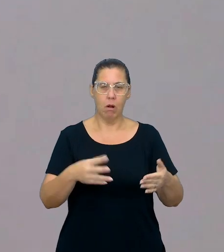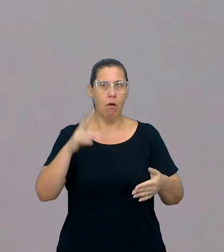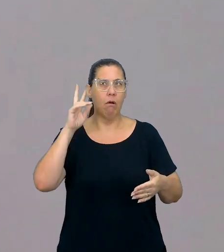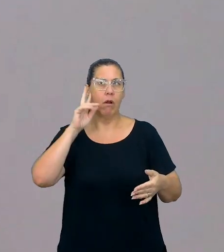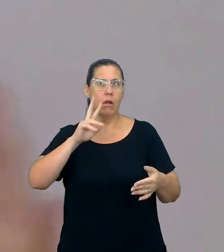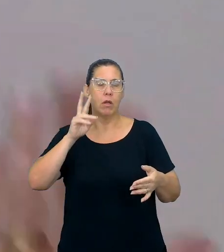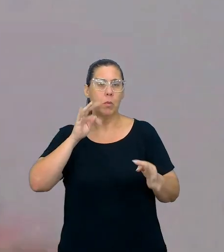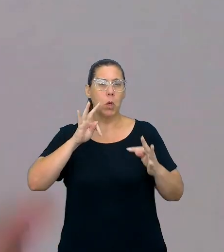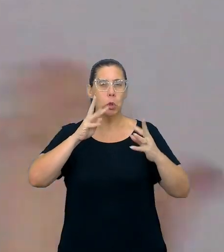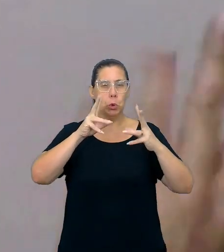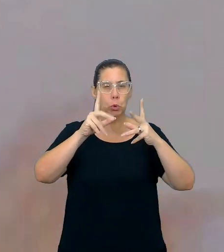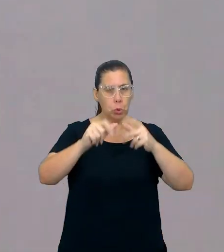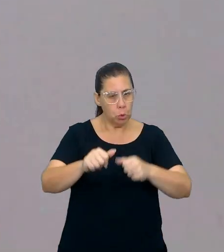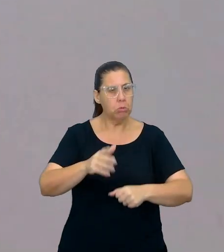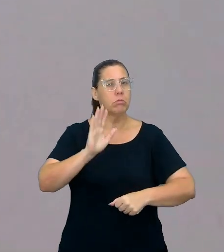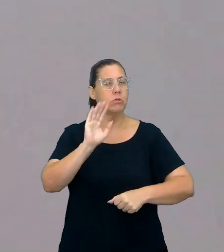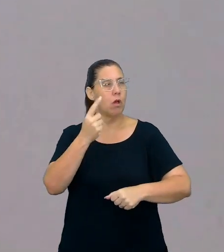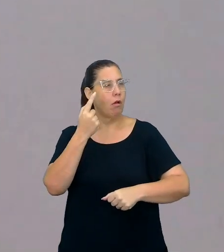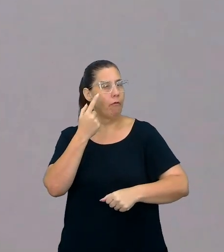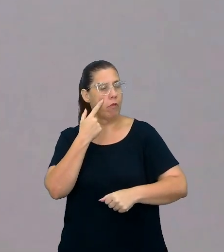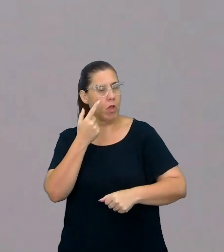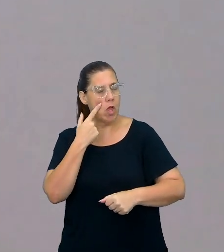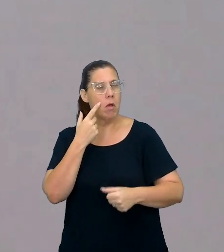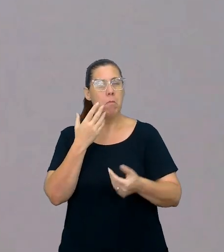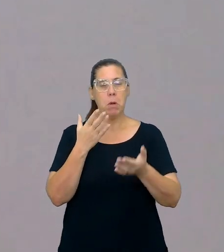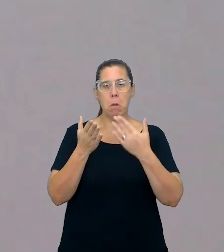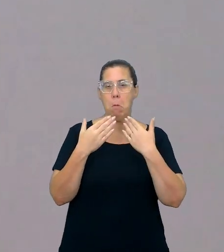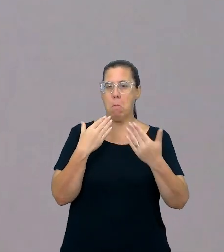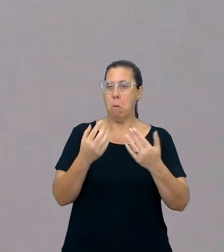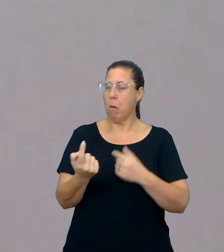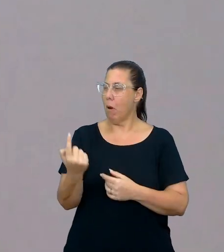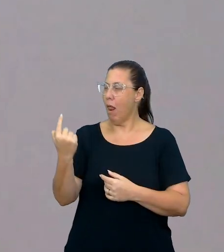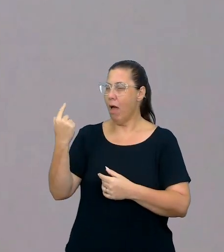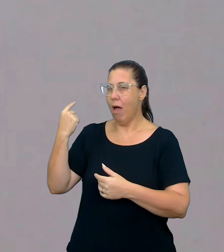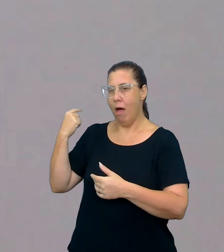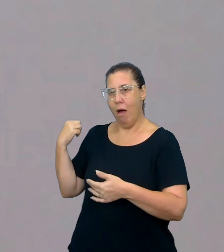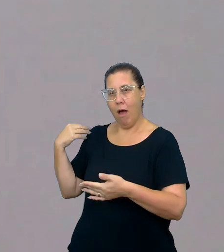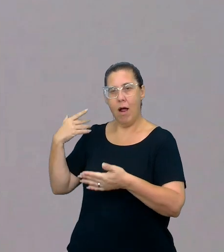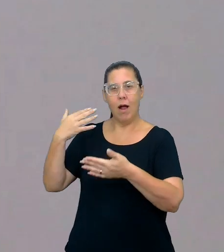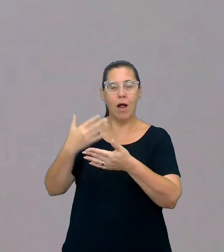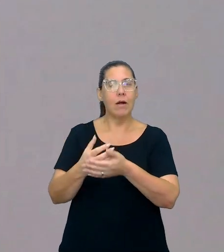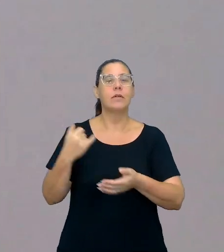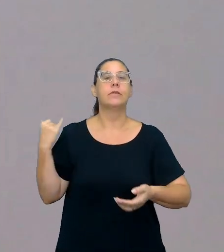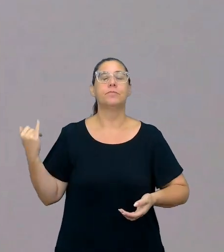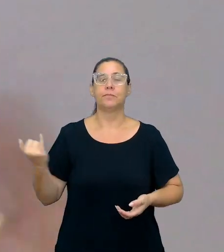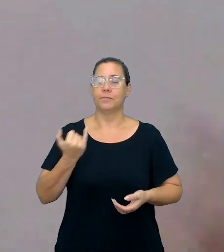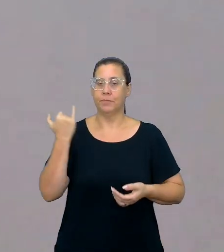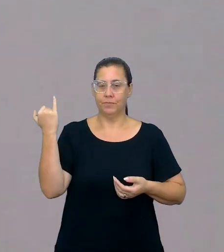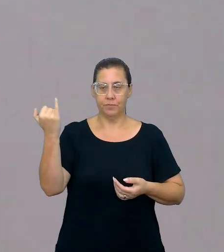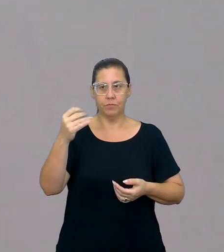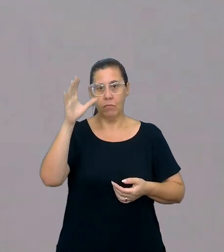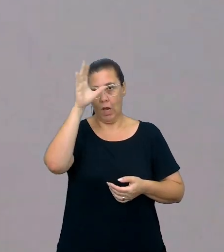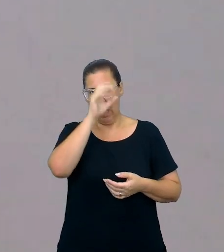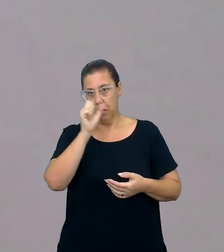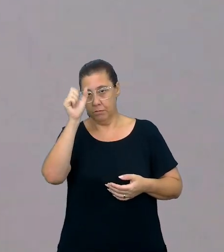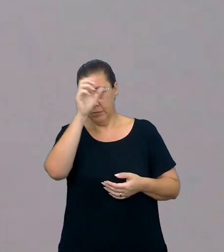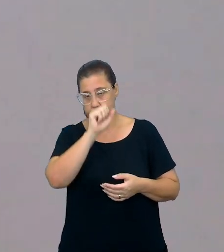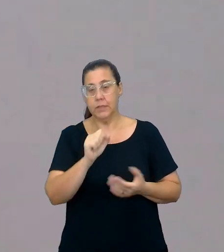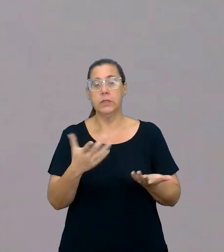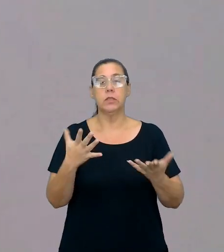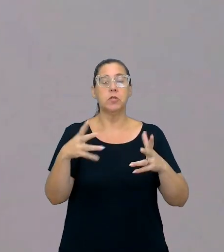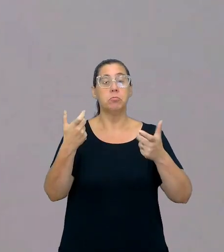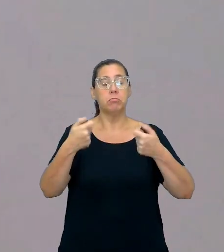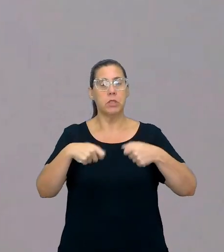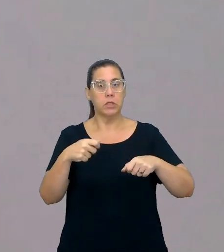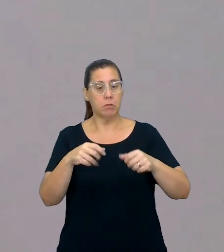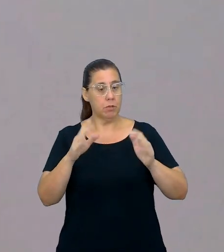resgatar tudo que nós já viemos conversando em outros momentos sobre a importância, né, das aprendizagens que